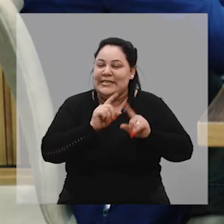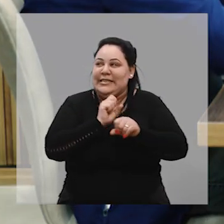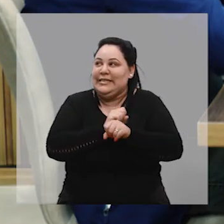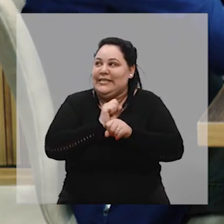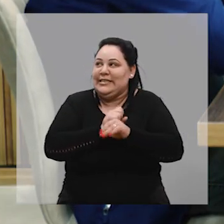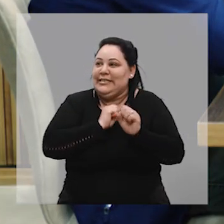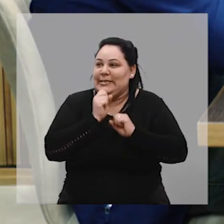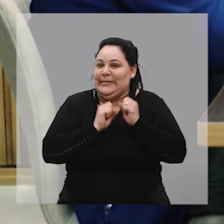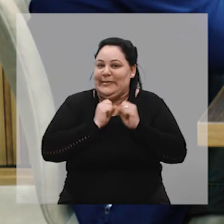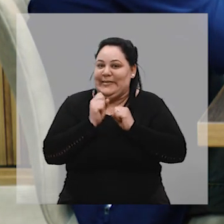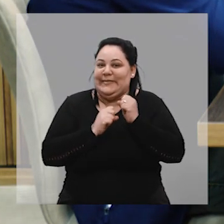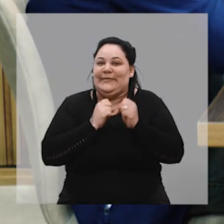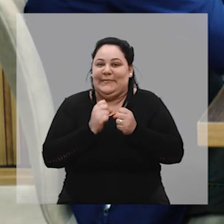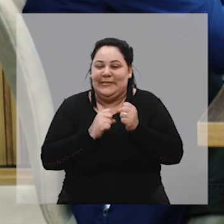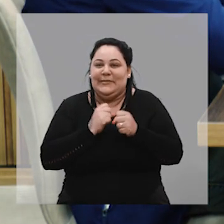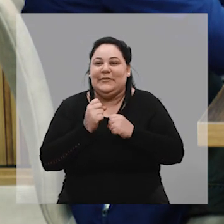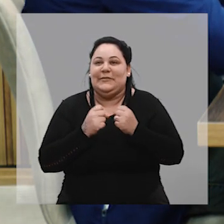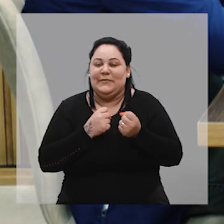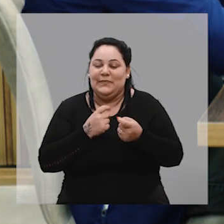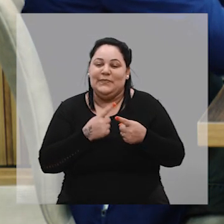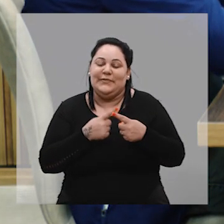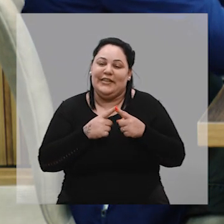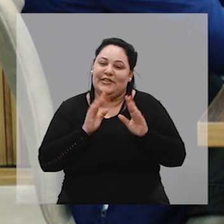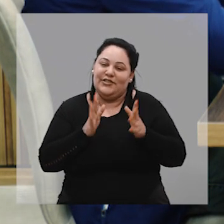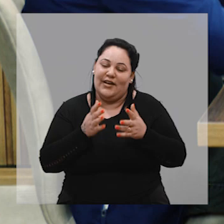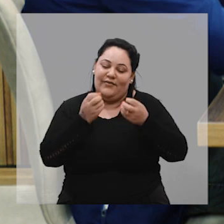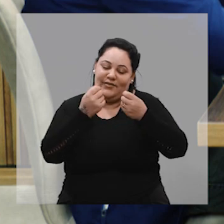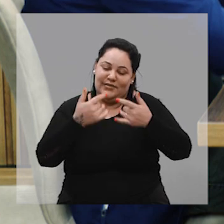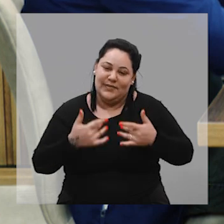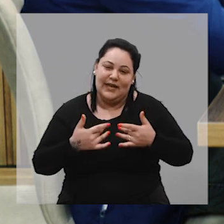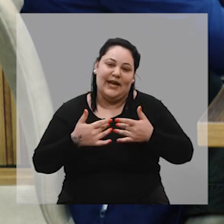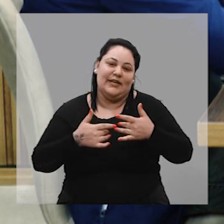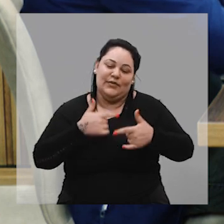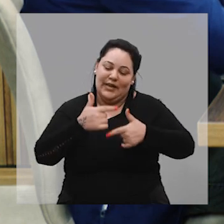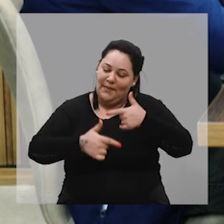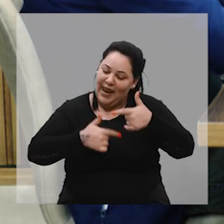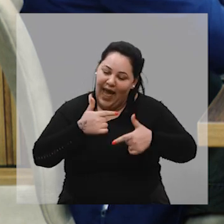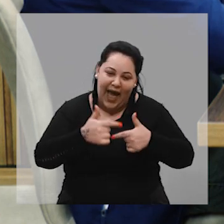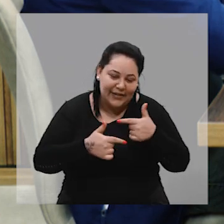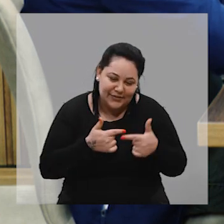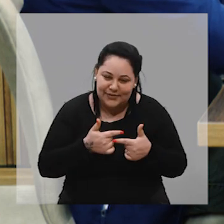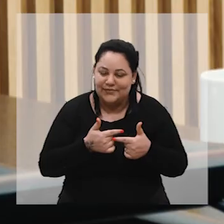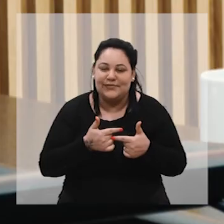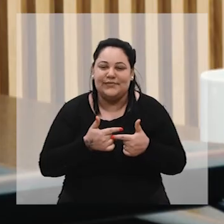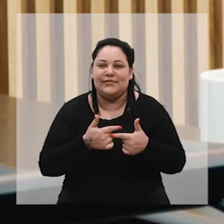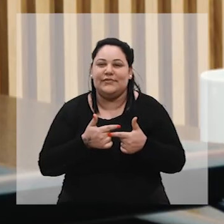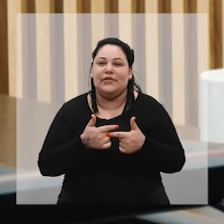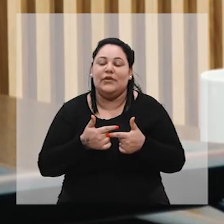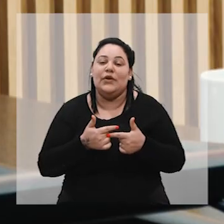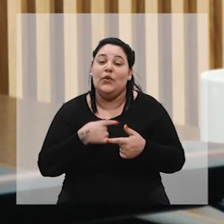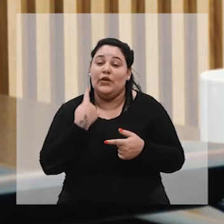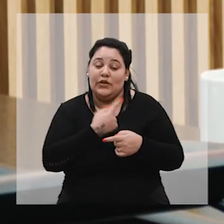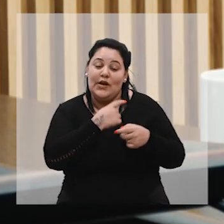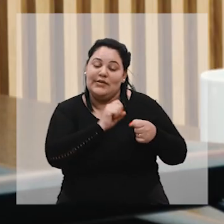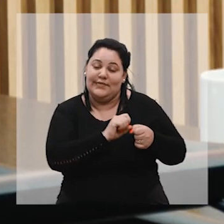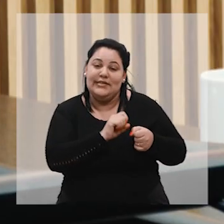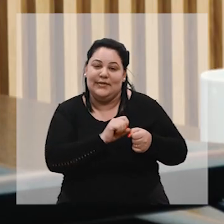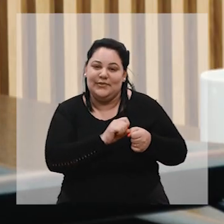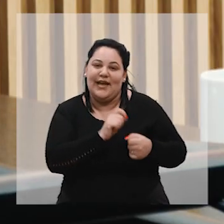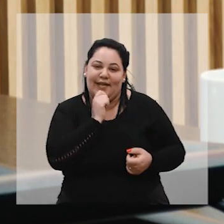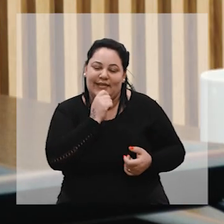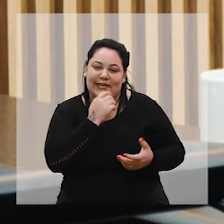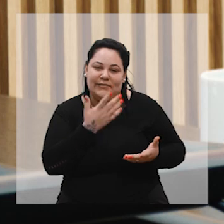a expectativa é grande, cara. A expectativa é muito grande pelo que já foi desempenhado no ano passado, pelo que a gente vem desempenhando com o